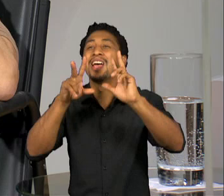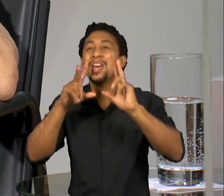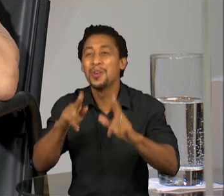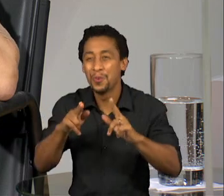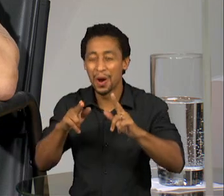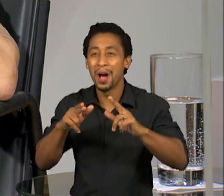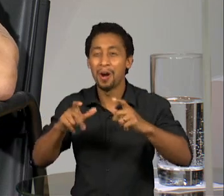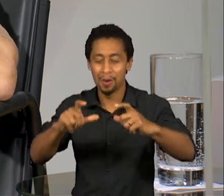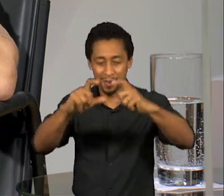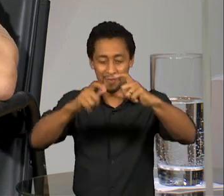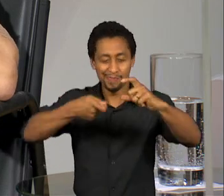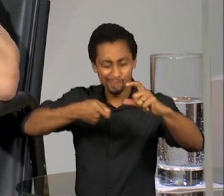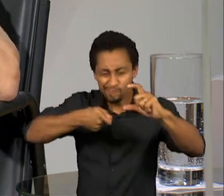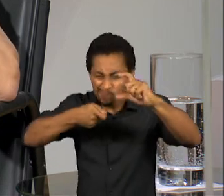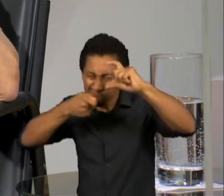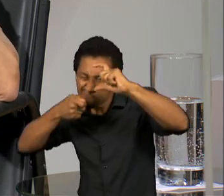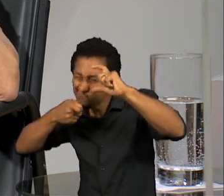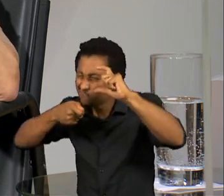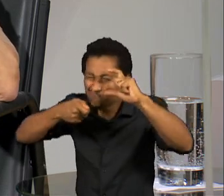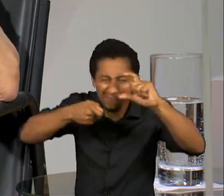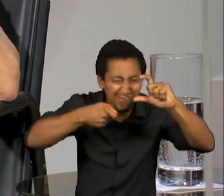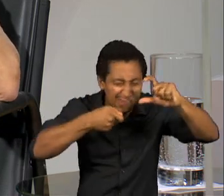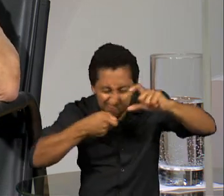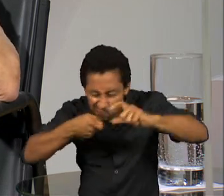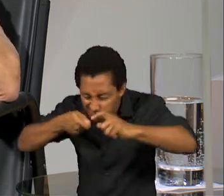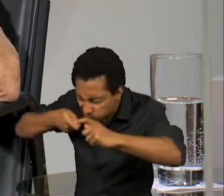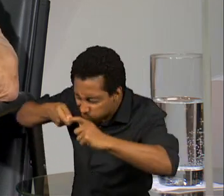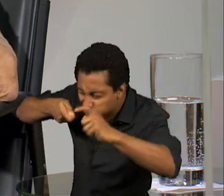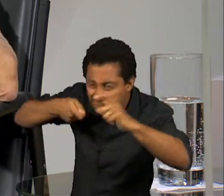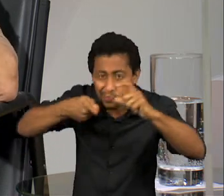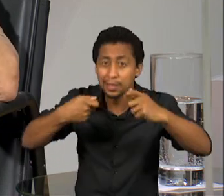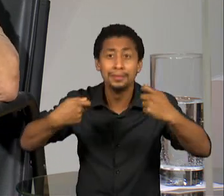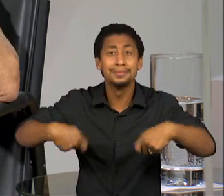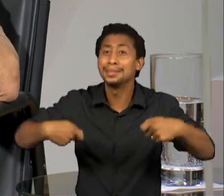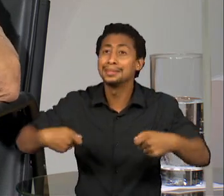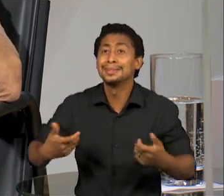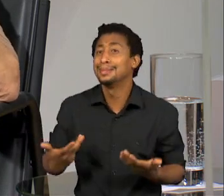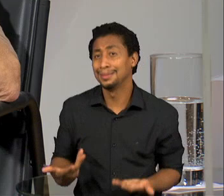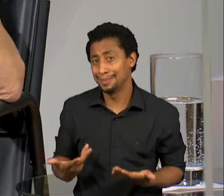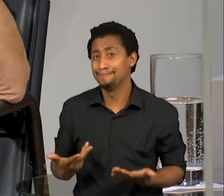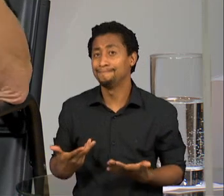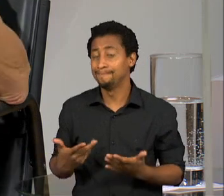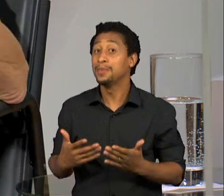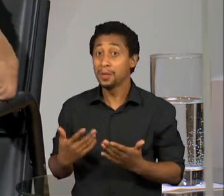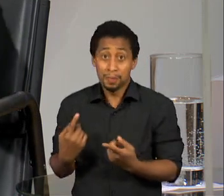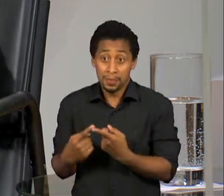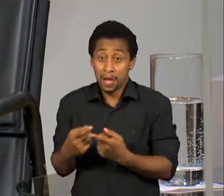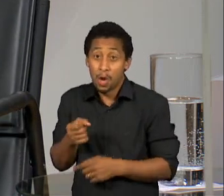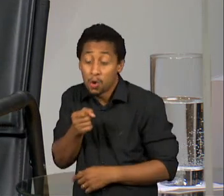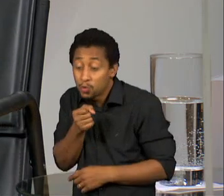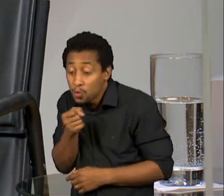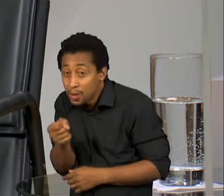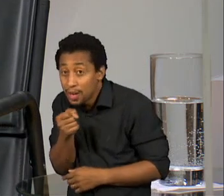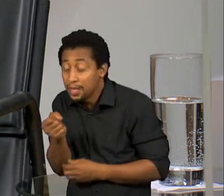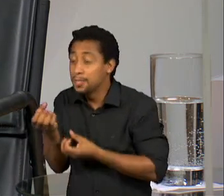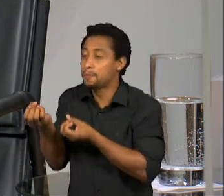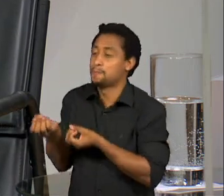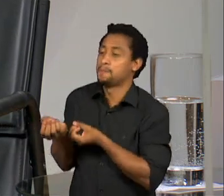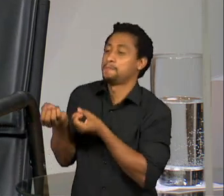se desdobrou. Ele não apenas medeia, não é, o fato para